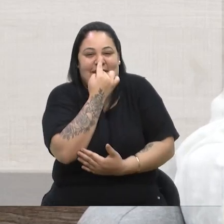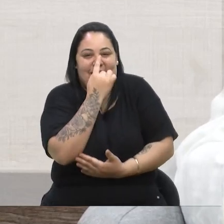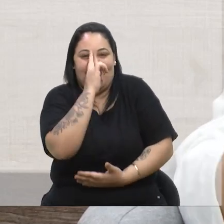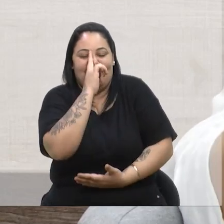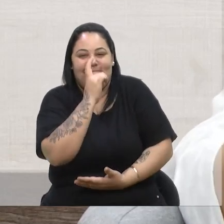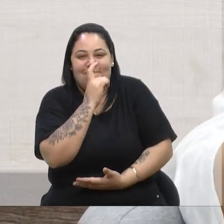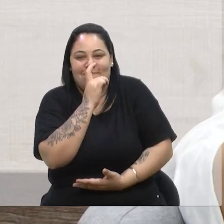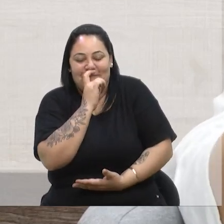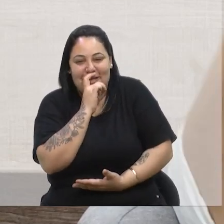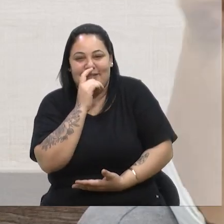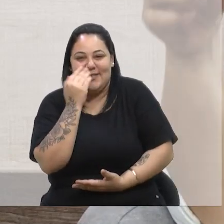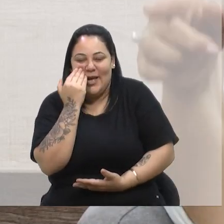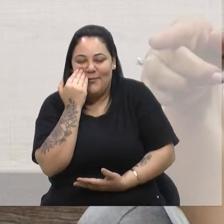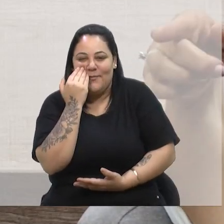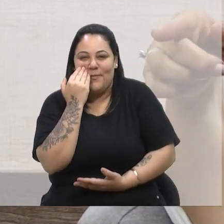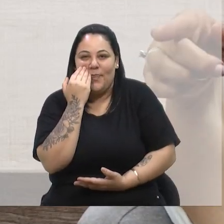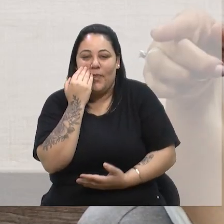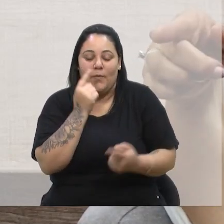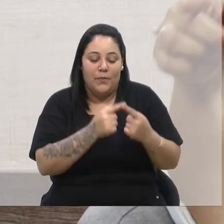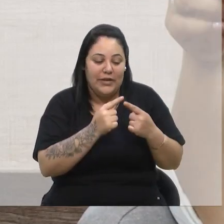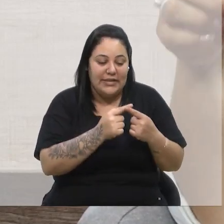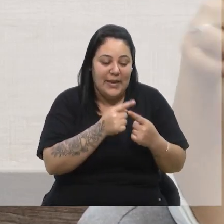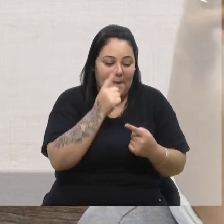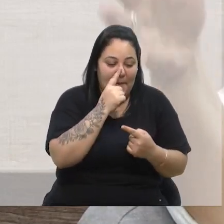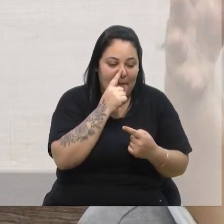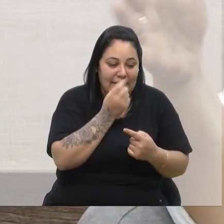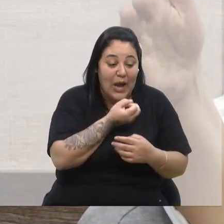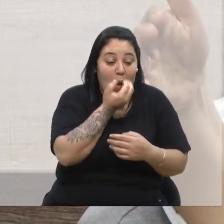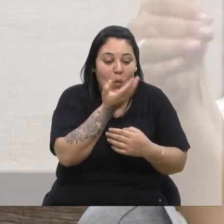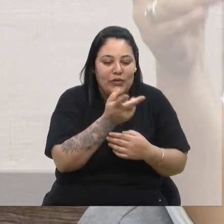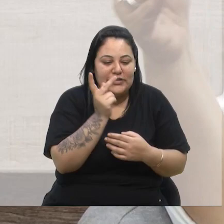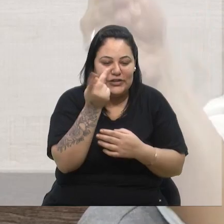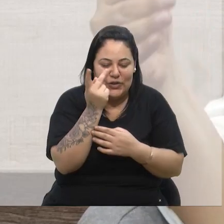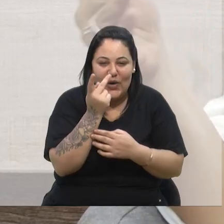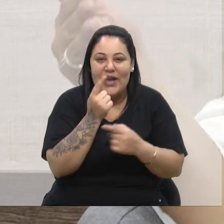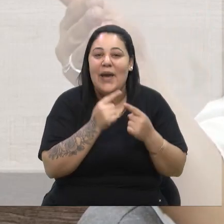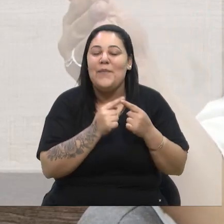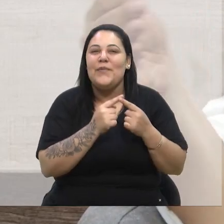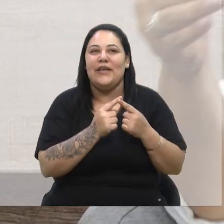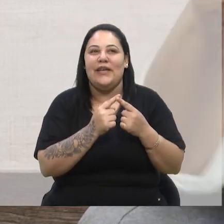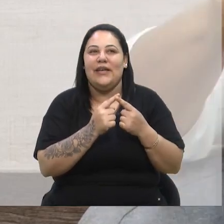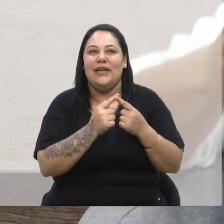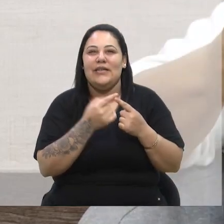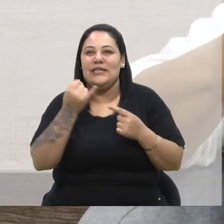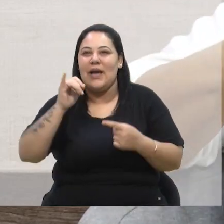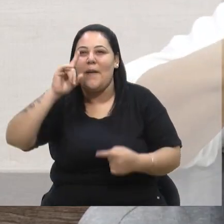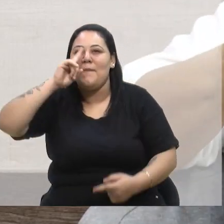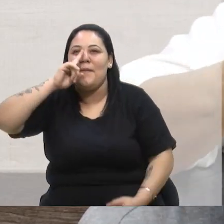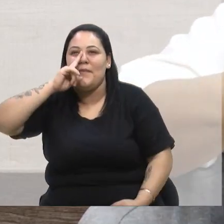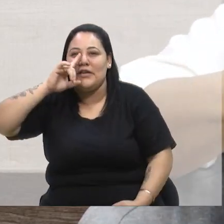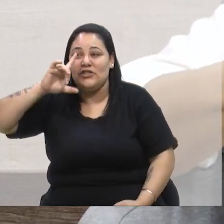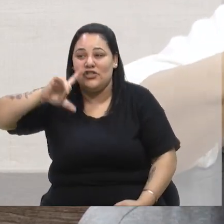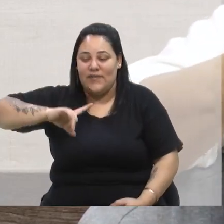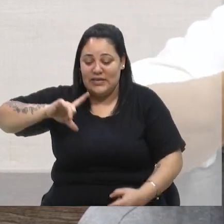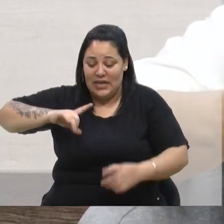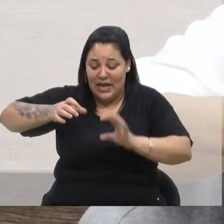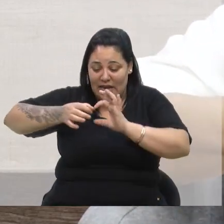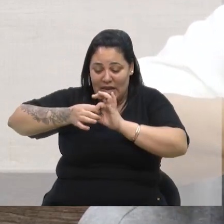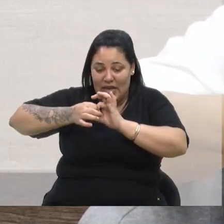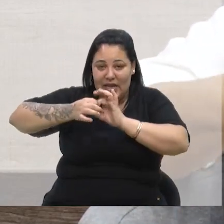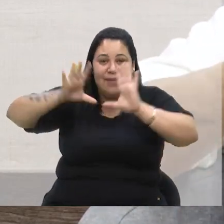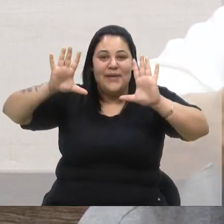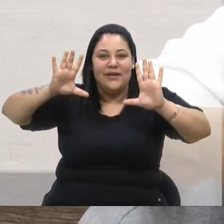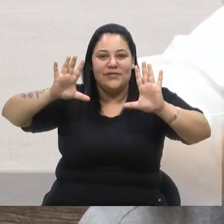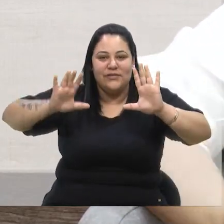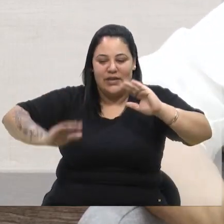verdade, claro, de pais e filhos. Porque se uma mãe, um pai, enfim, está contando essa história, é como se também estivesse